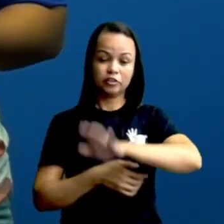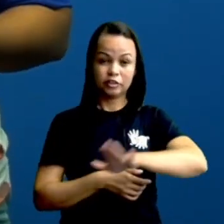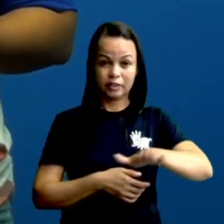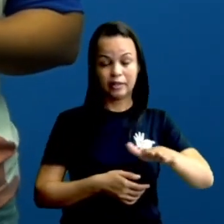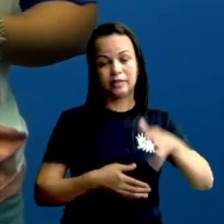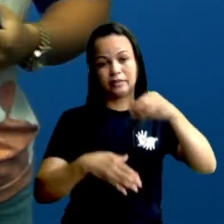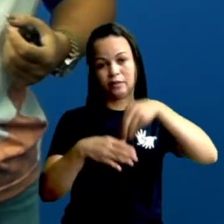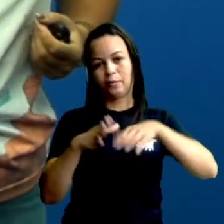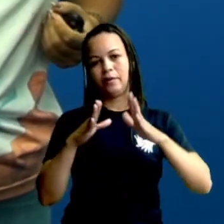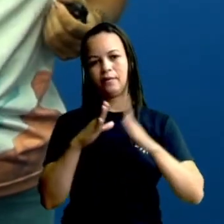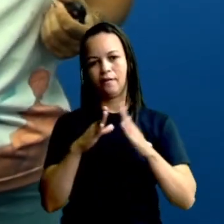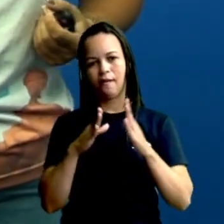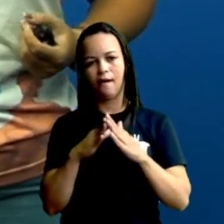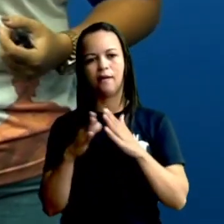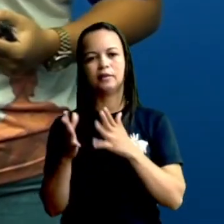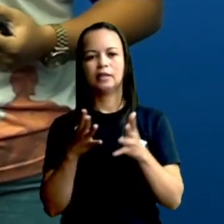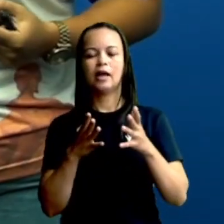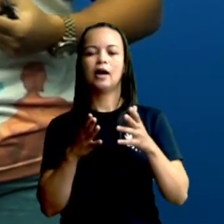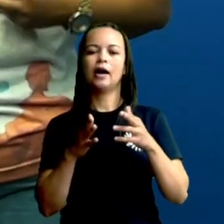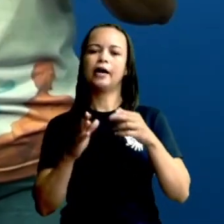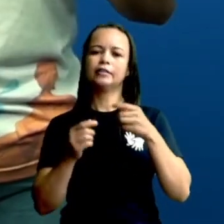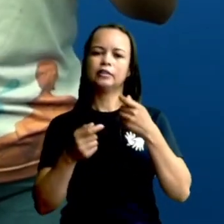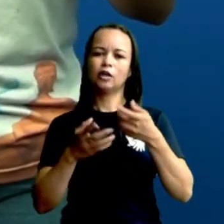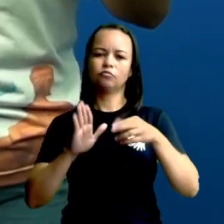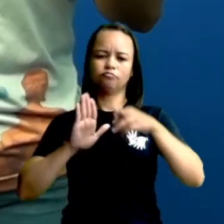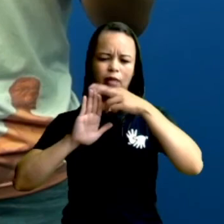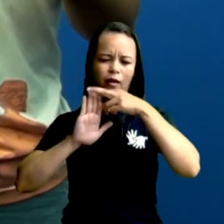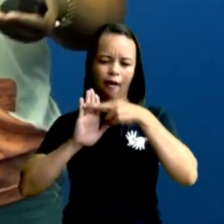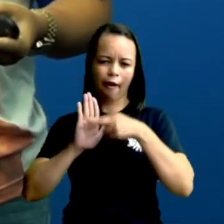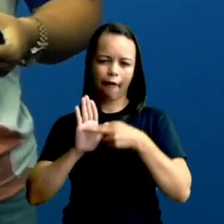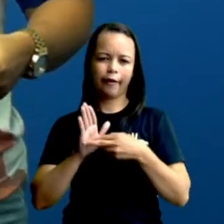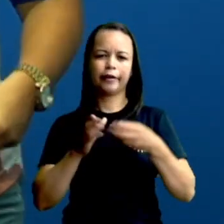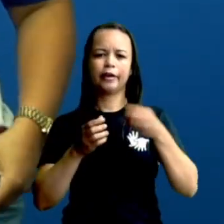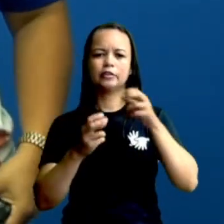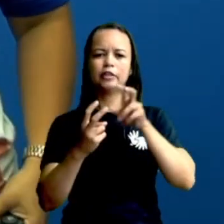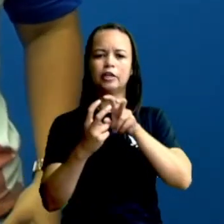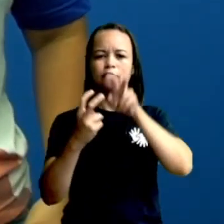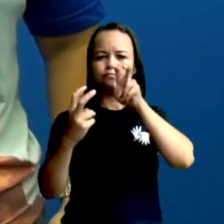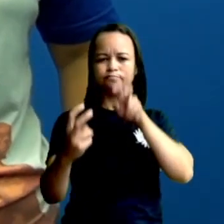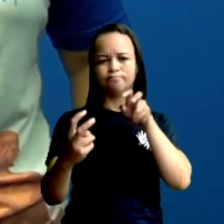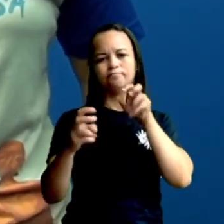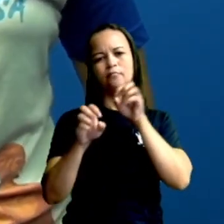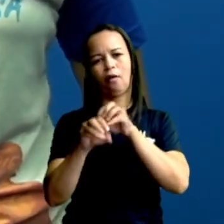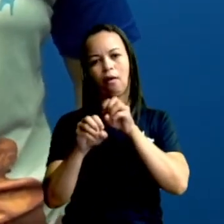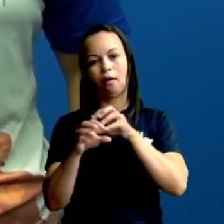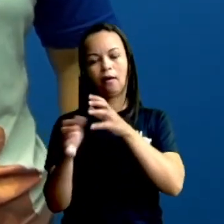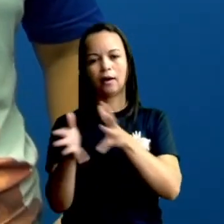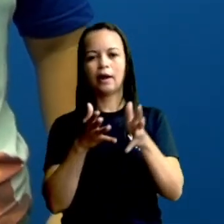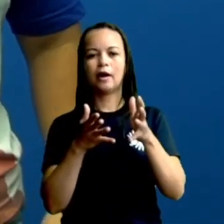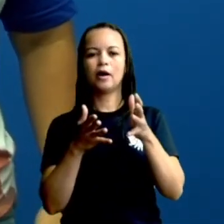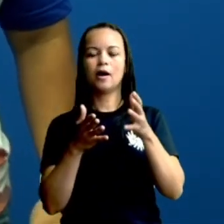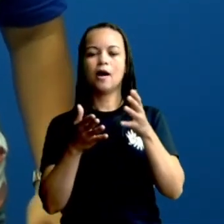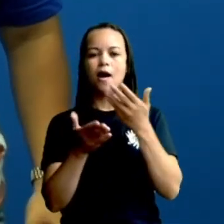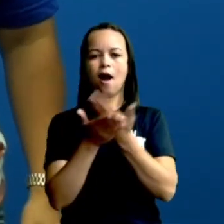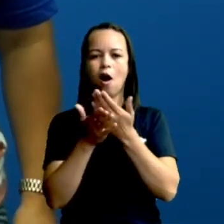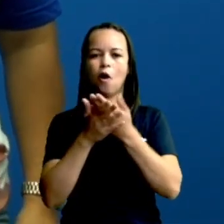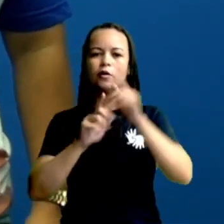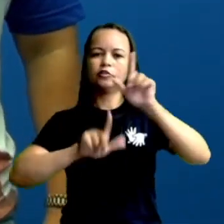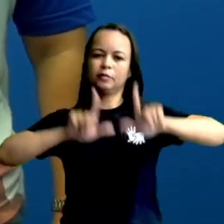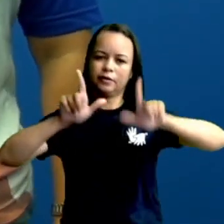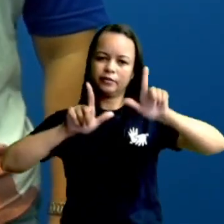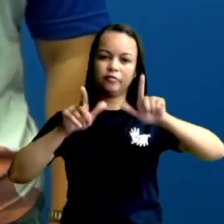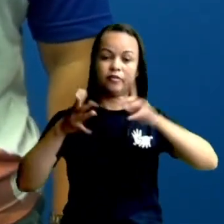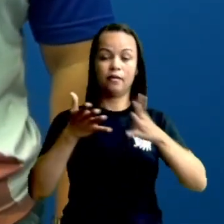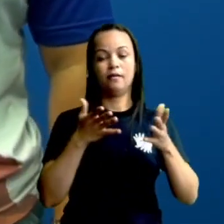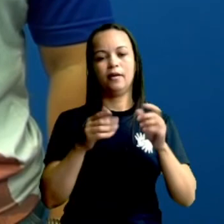estão em casa, ainda estão seguindo essa rotina de aulas online, de aulas pela TV, certo? E aí,